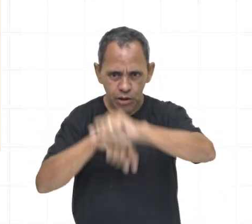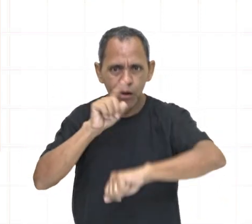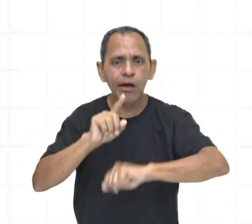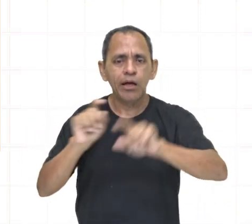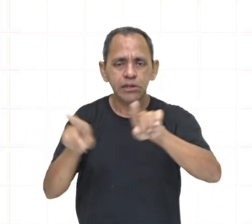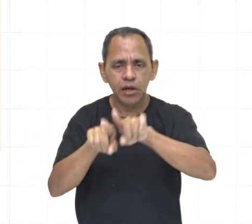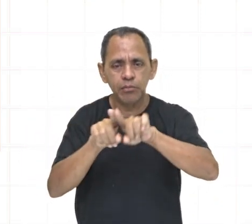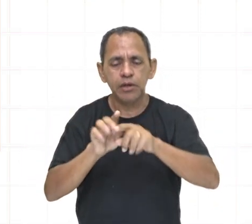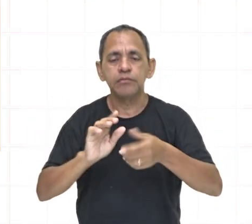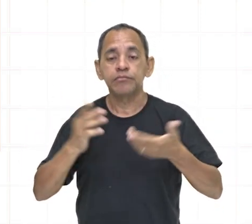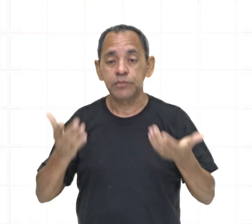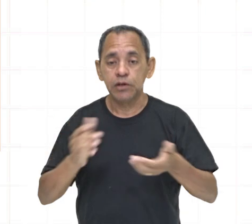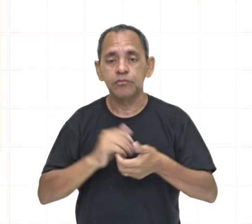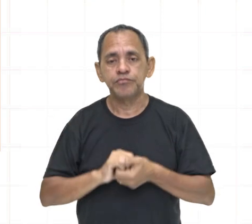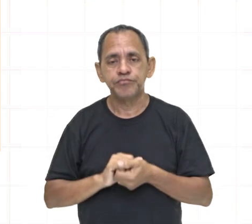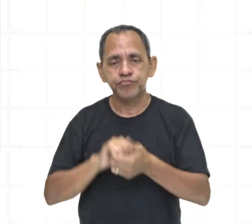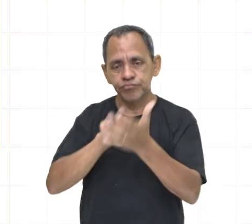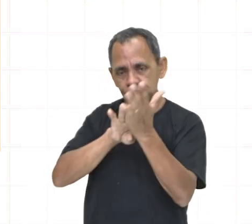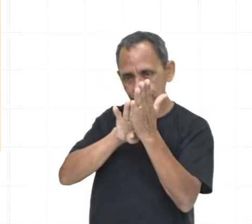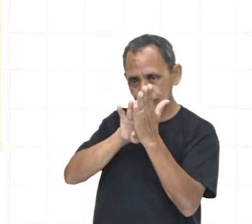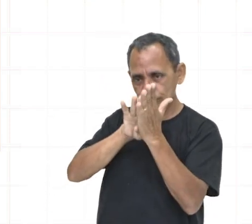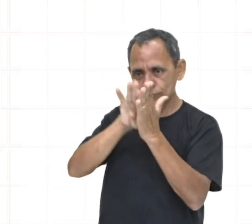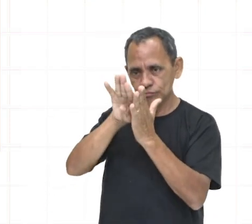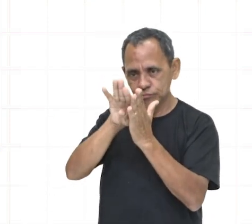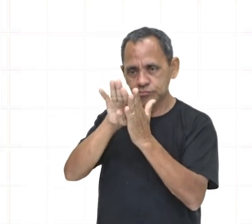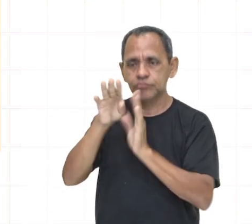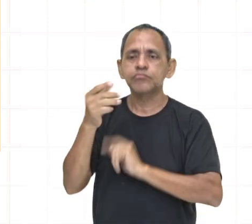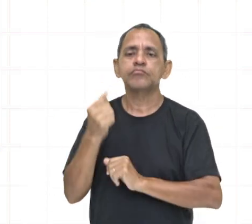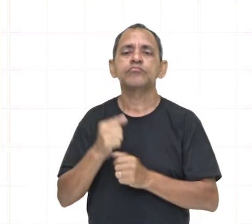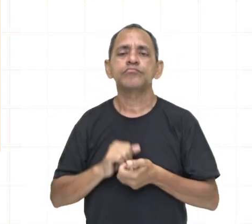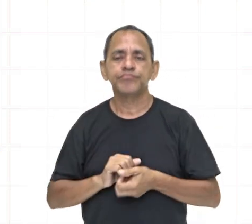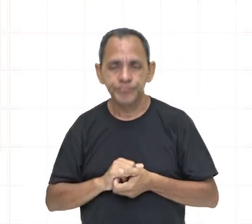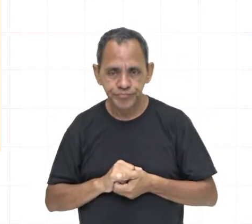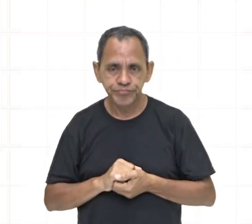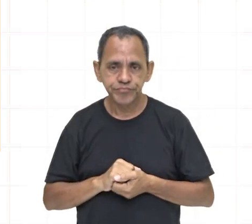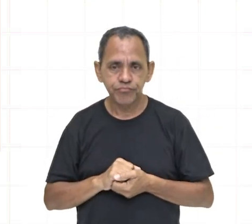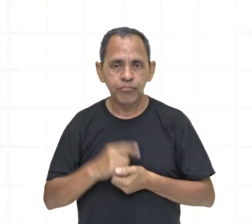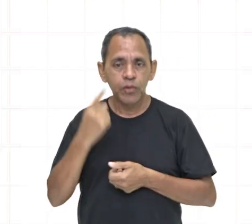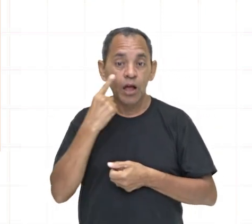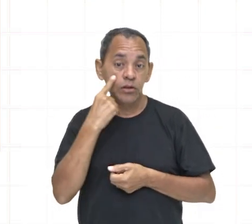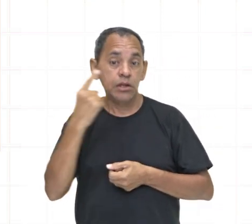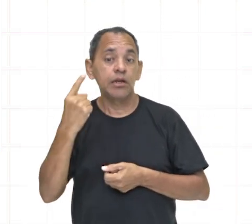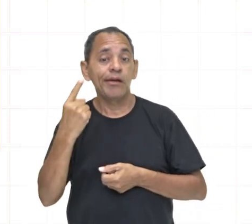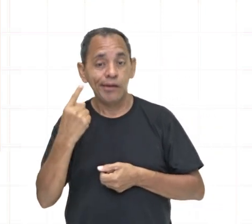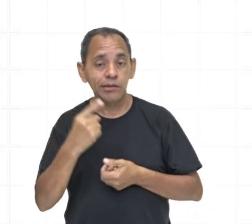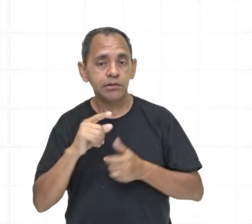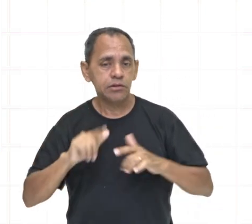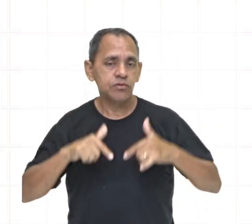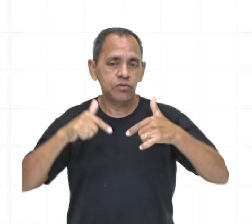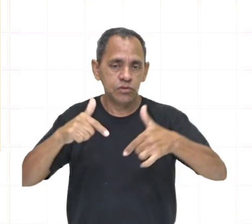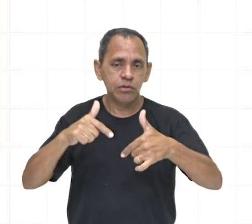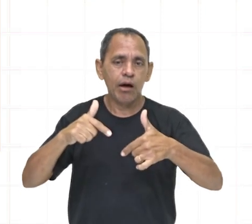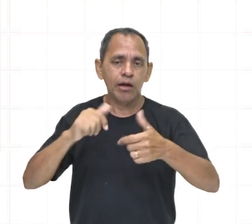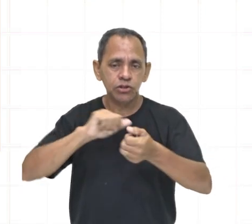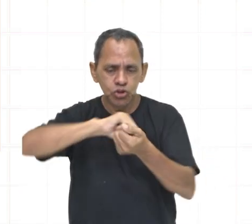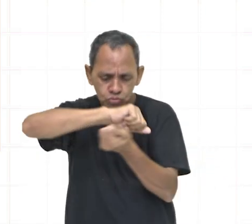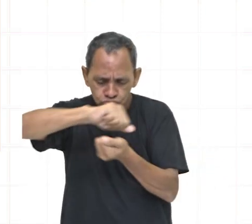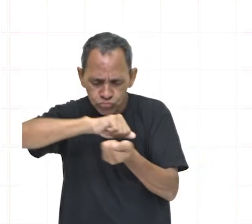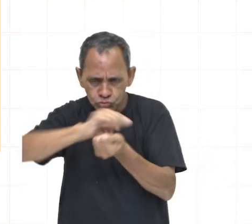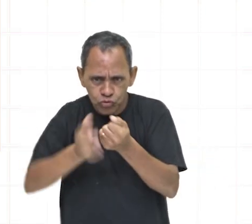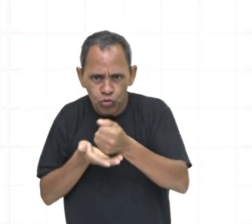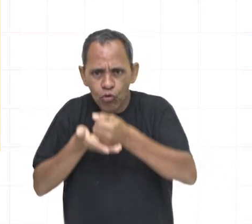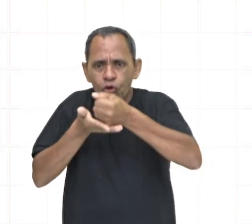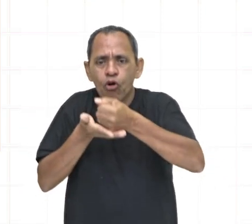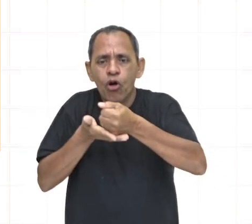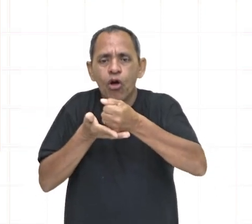Então, o crescente interesse, né, de realmente fazer as atividades sustentáveis, gente, levou aí ao aumento do